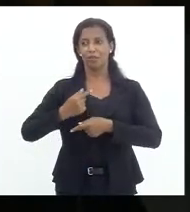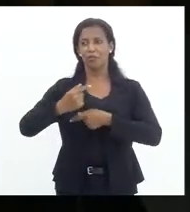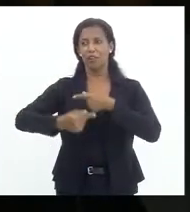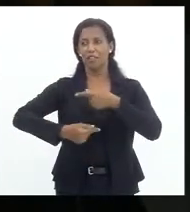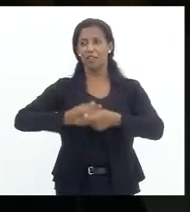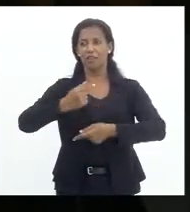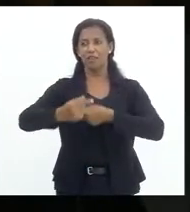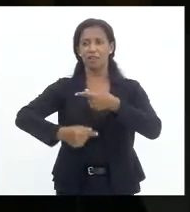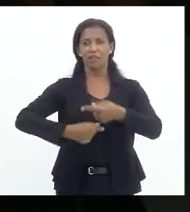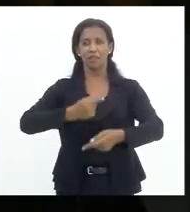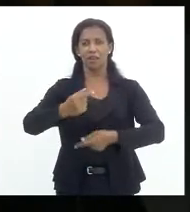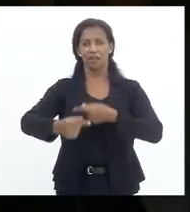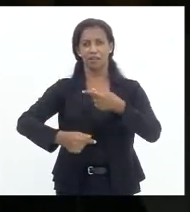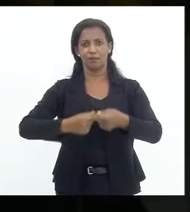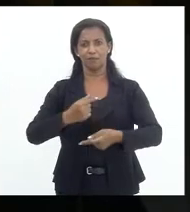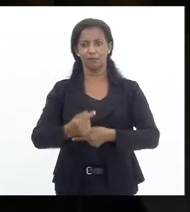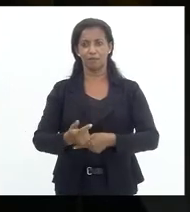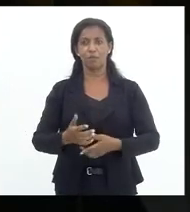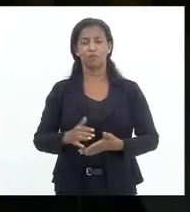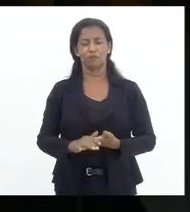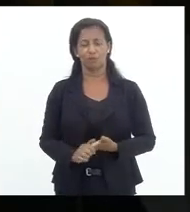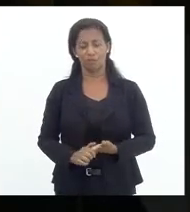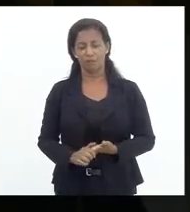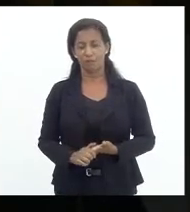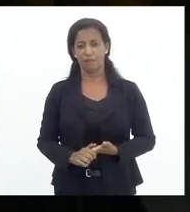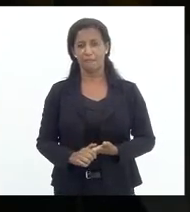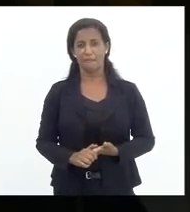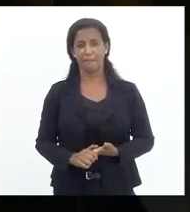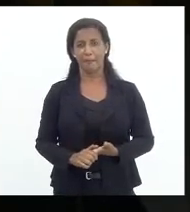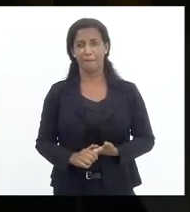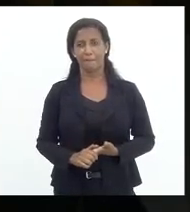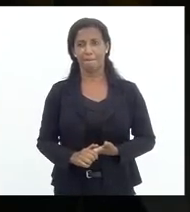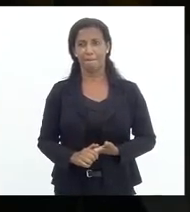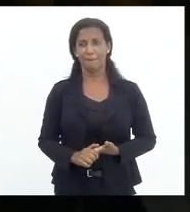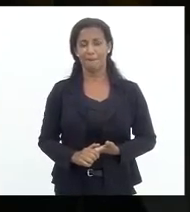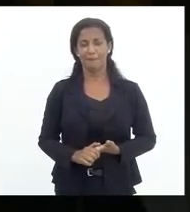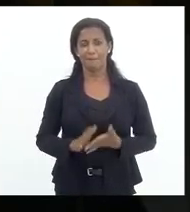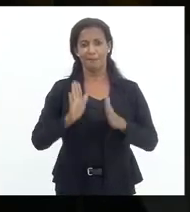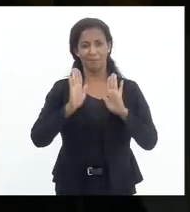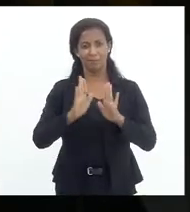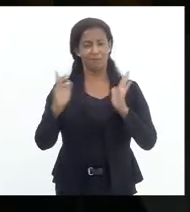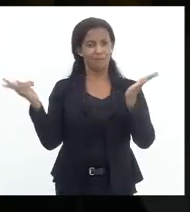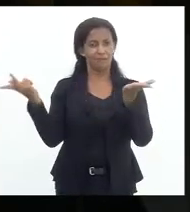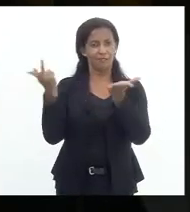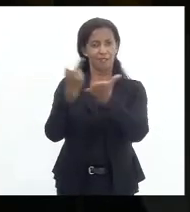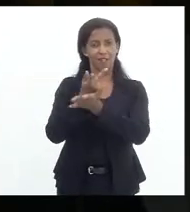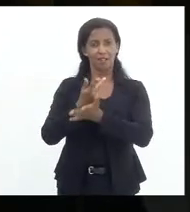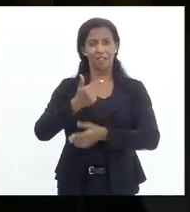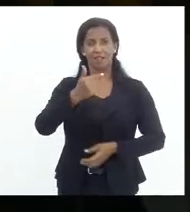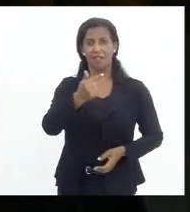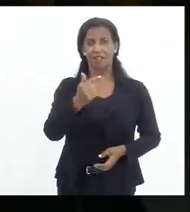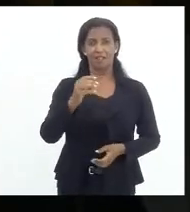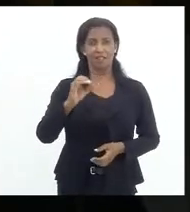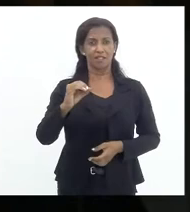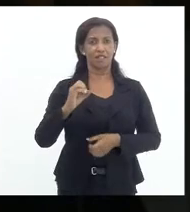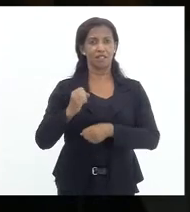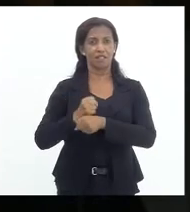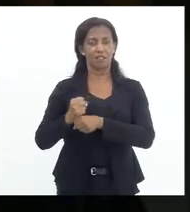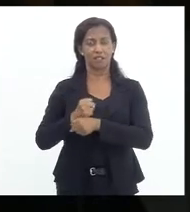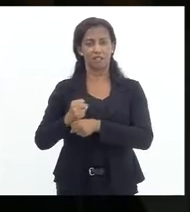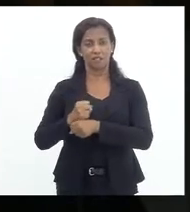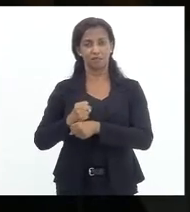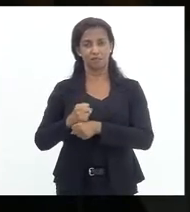que todos sem exceção que tiveram nas ruas já passaram dos 70 anos de